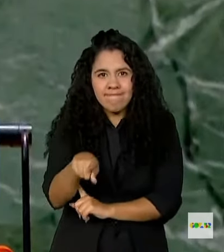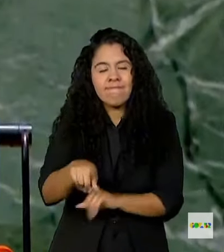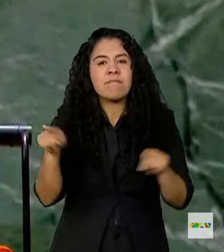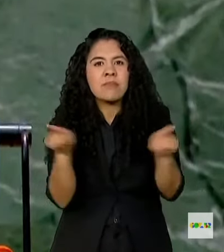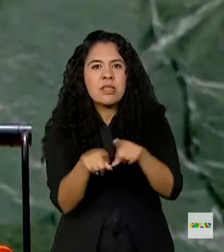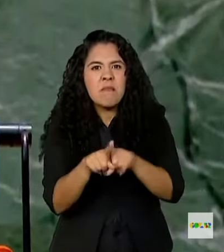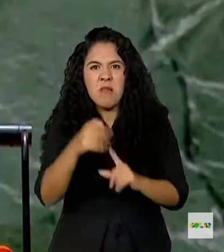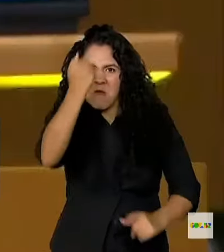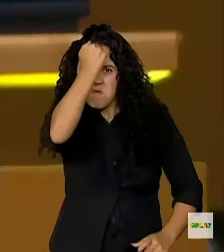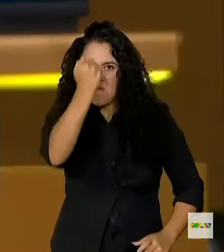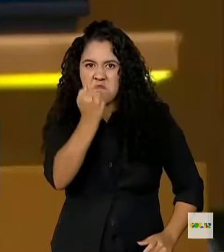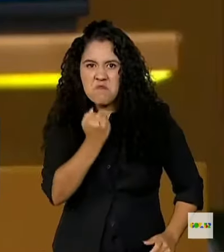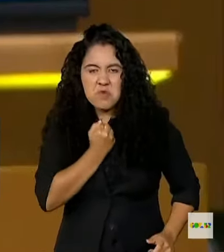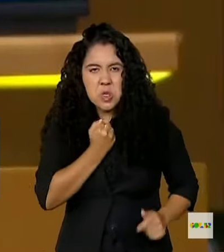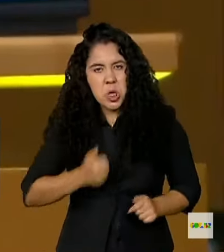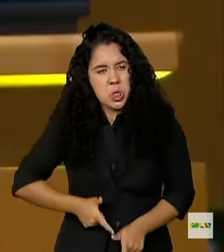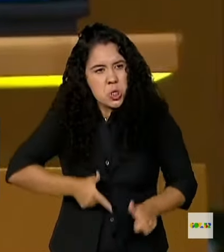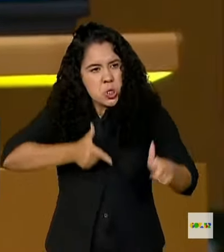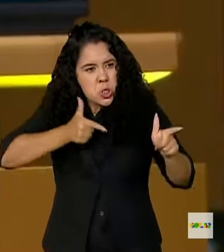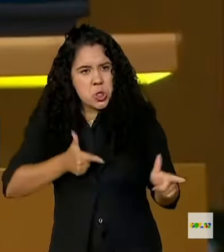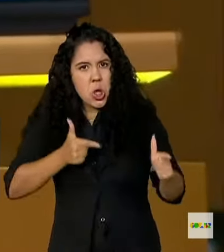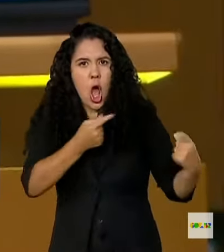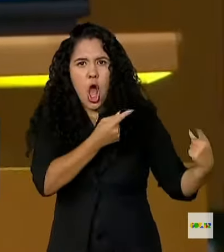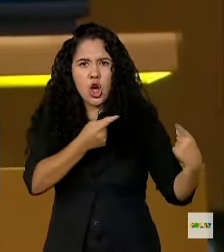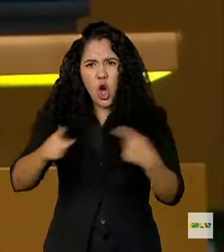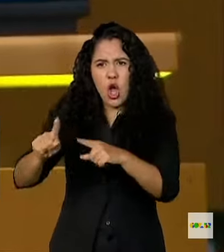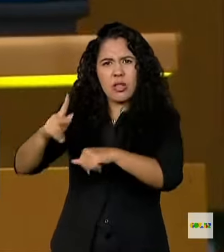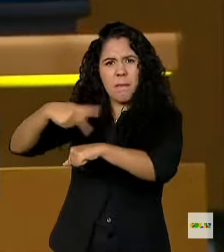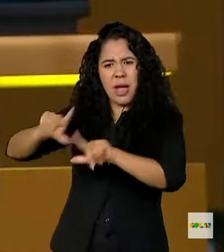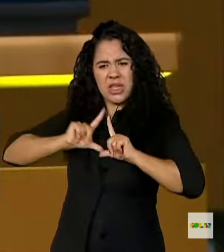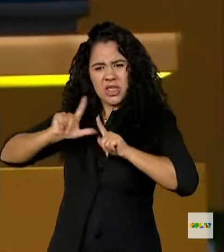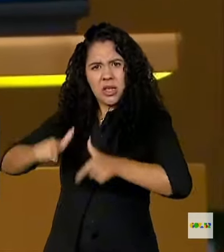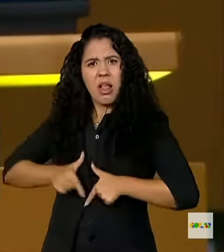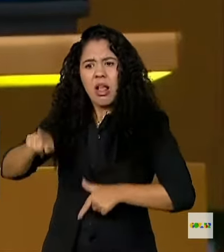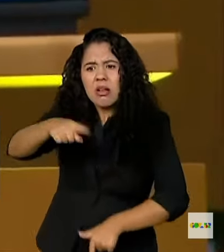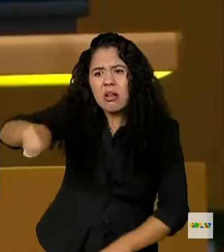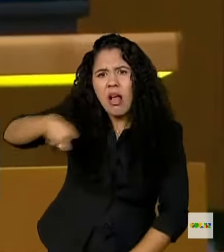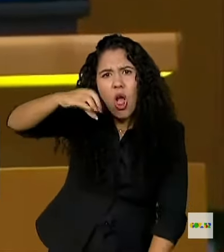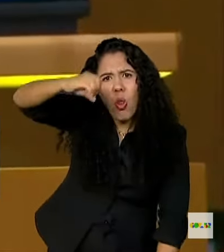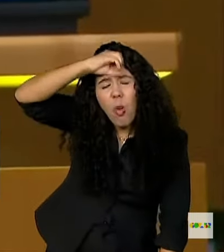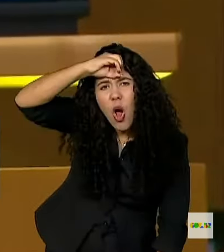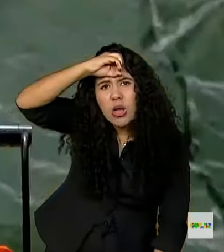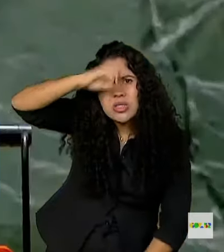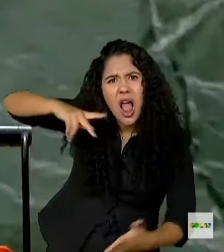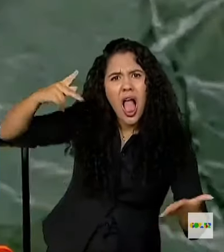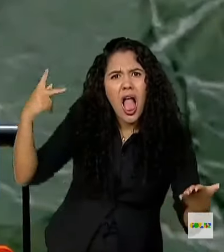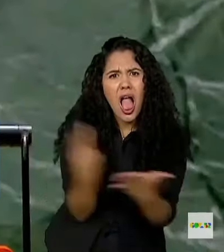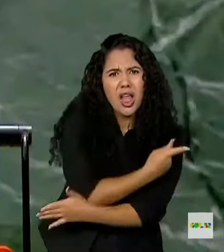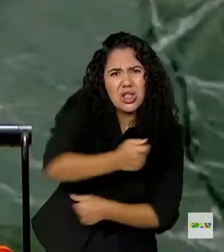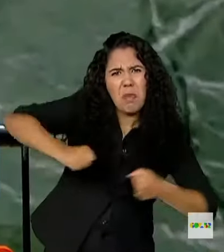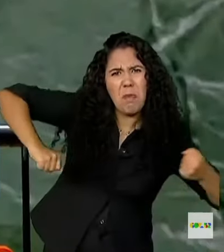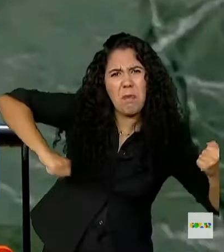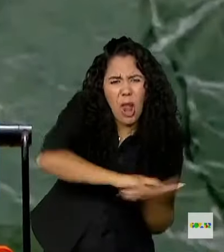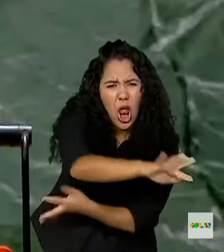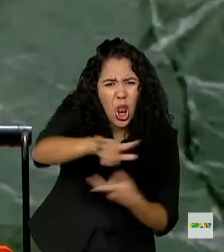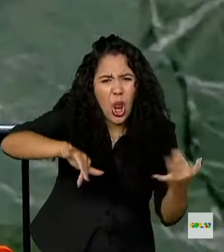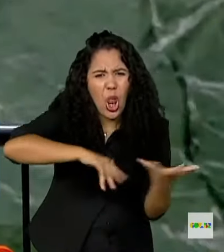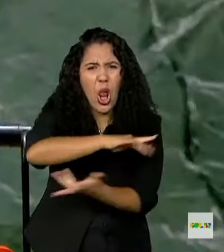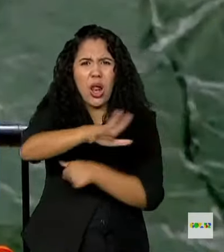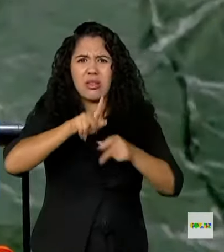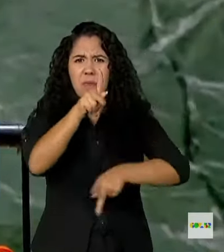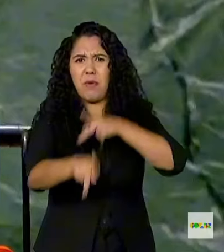de fanáticos contra civis israelenses inocentes tornou-se uma punição coletiva de todo o povo